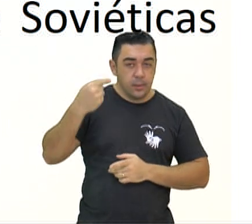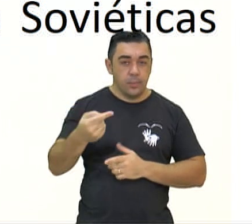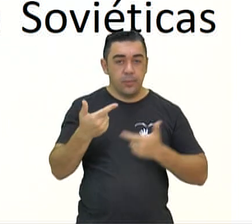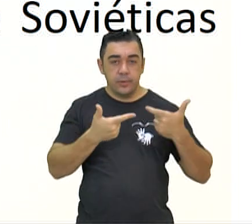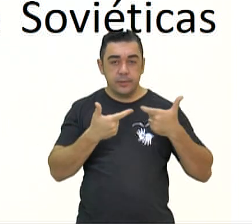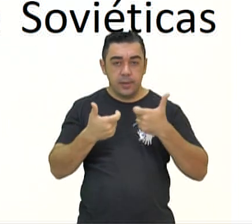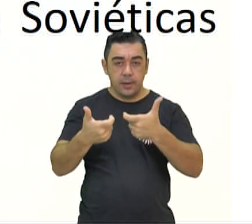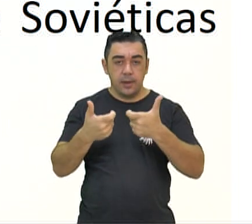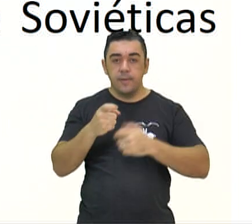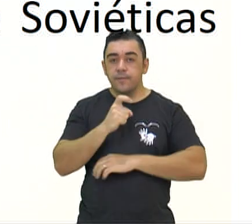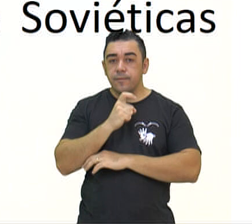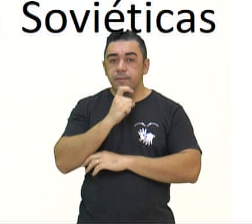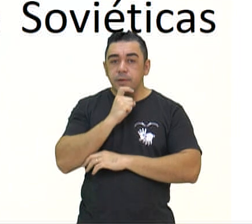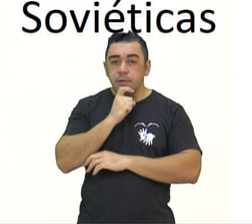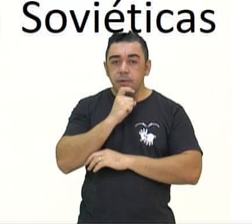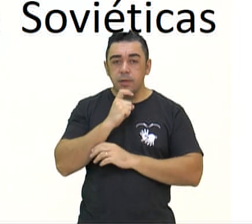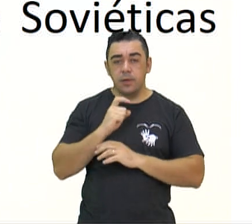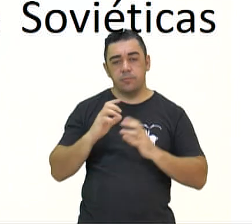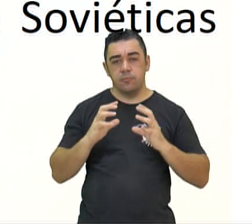Fria. Comentário importante